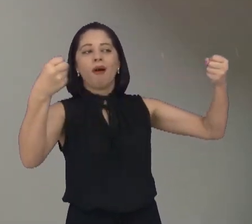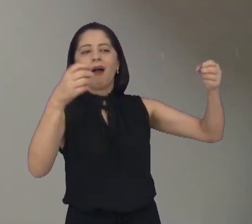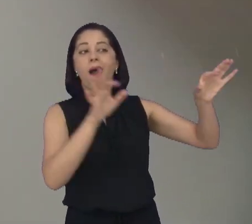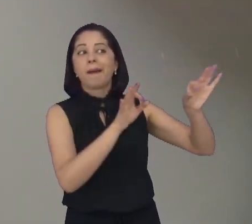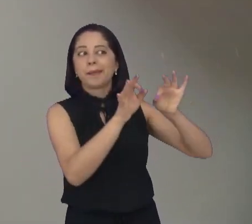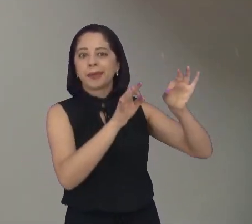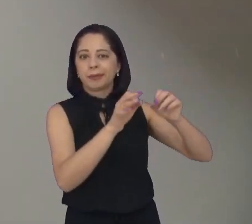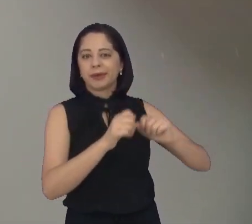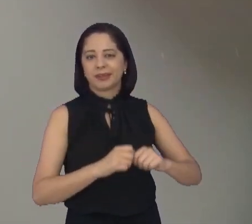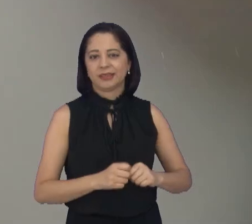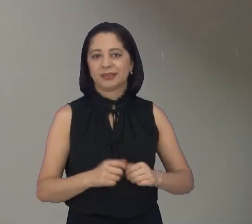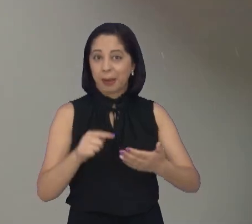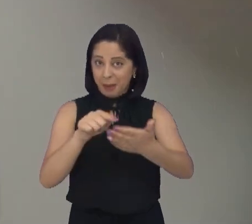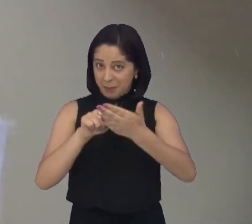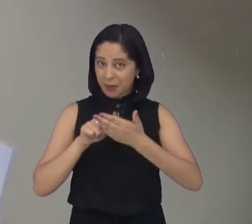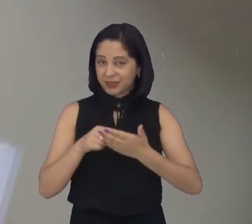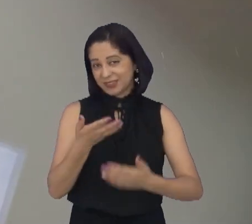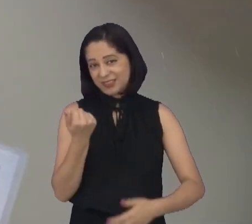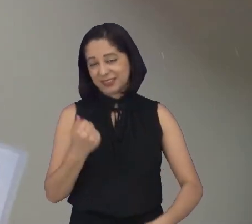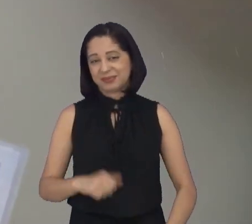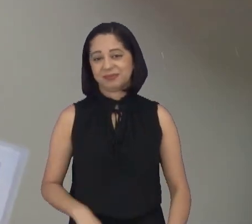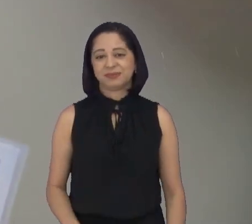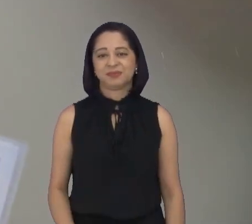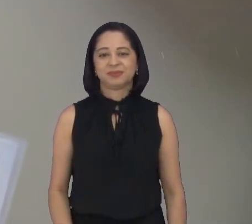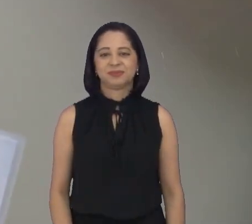quarto. Van, mostra aí pra gente.